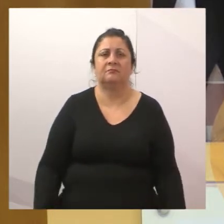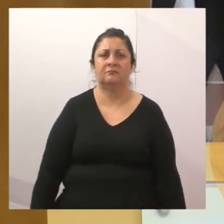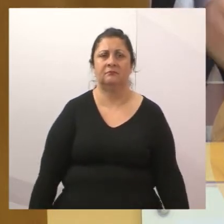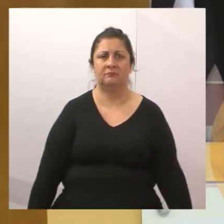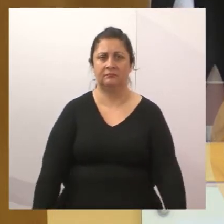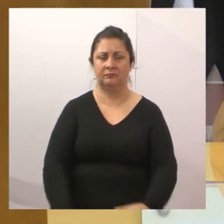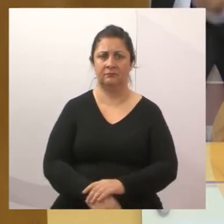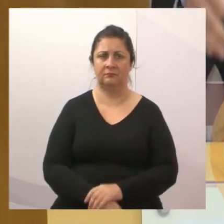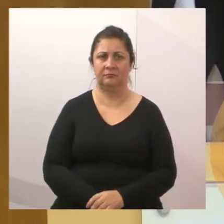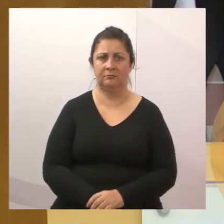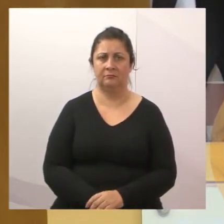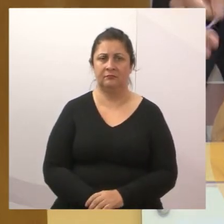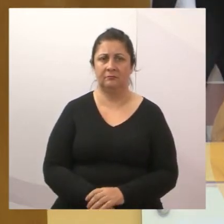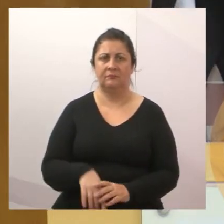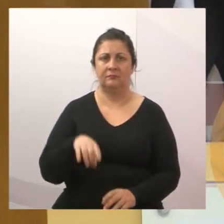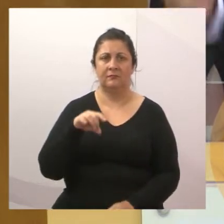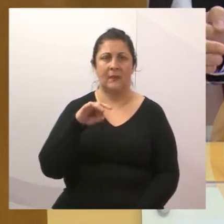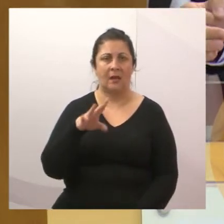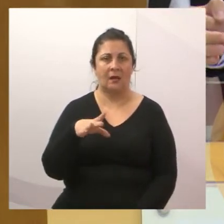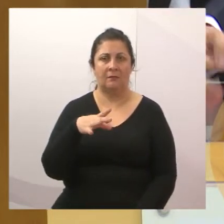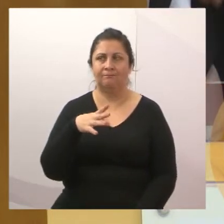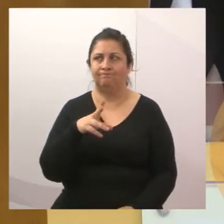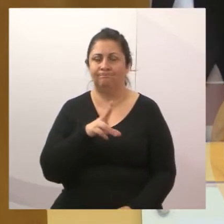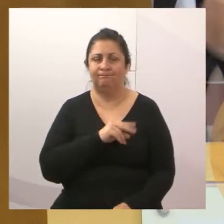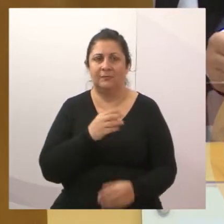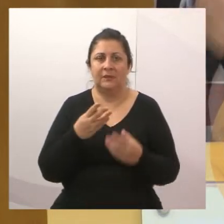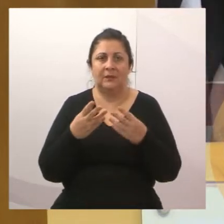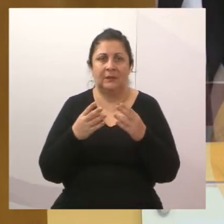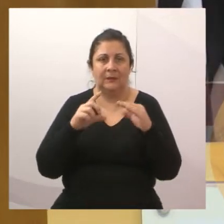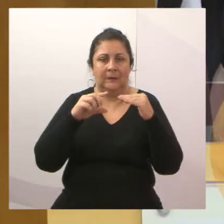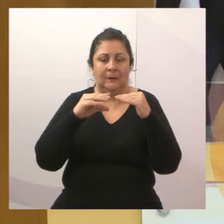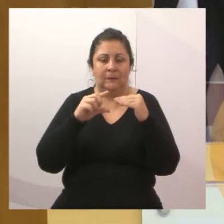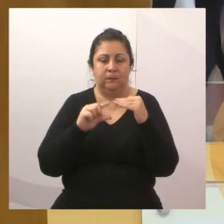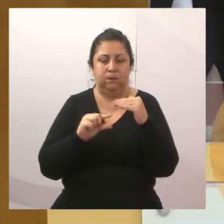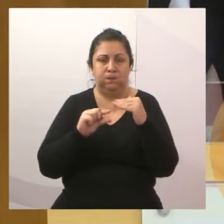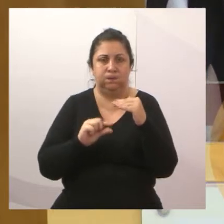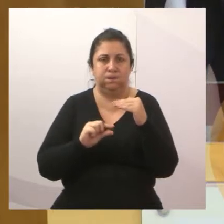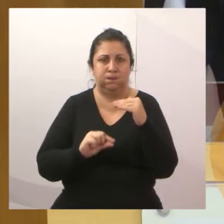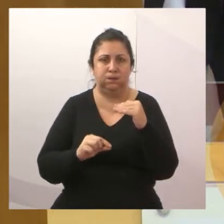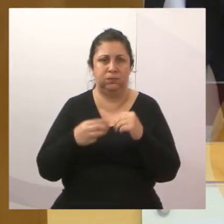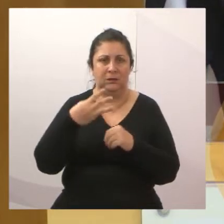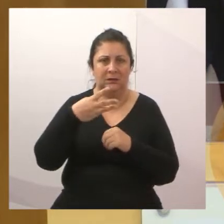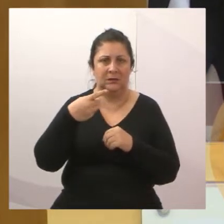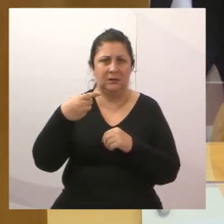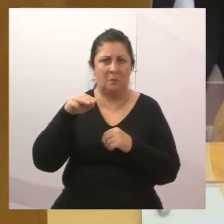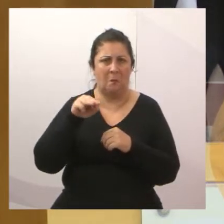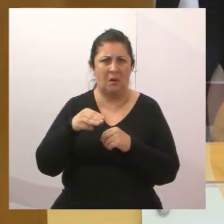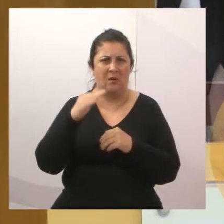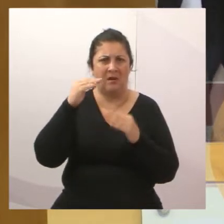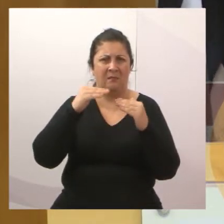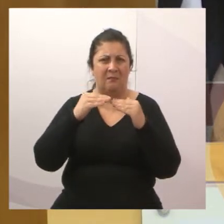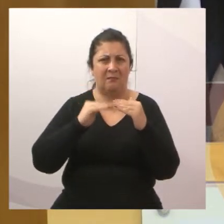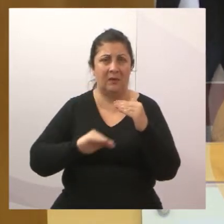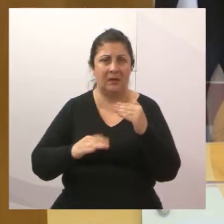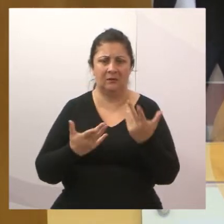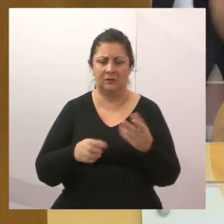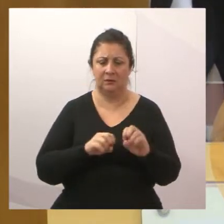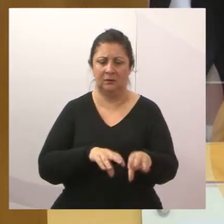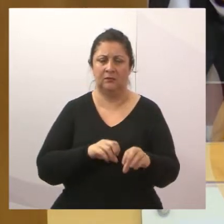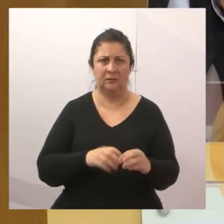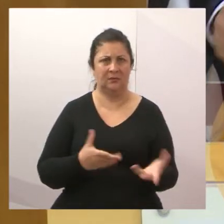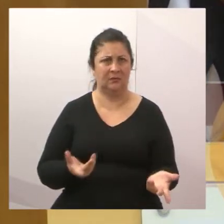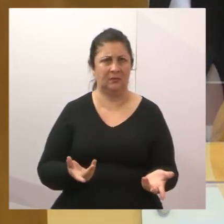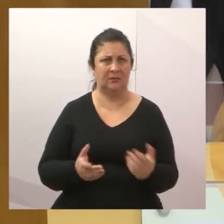aqui é escandalosamente diminuir em 30 milhões os investimentos na área de educação.